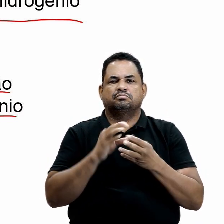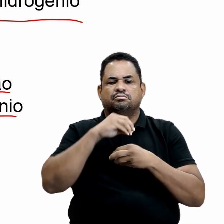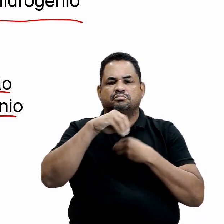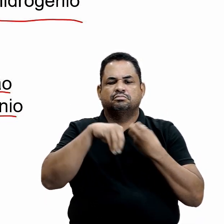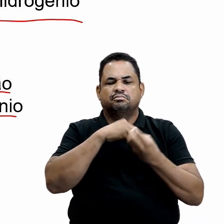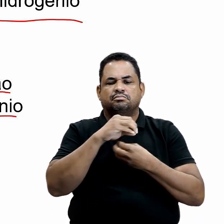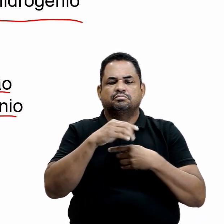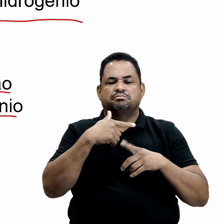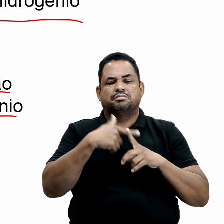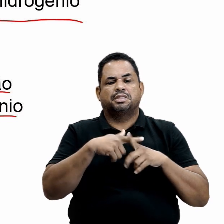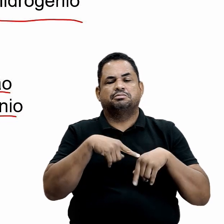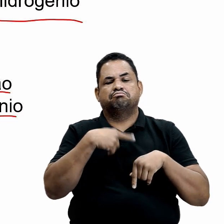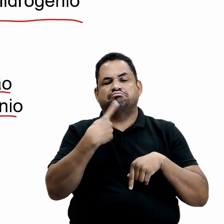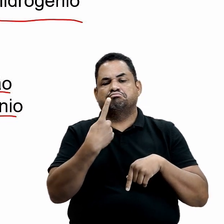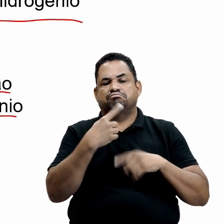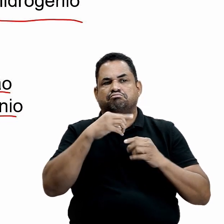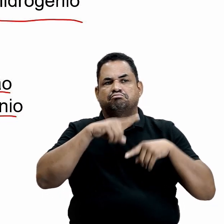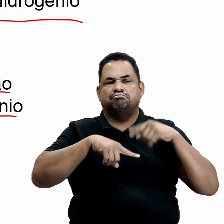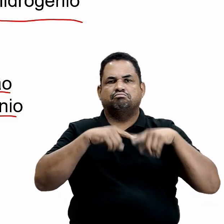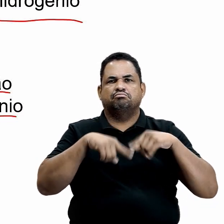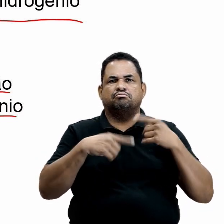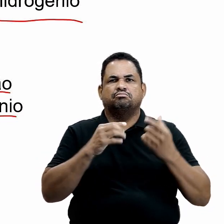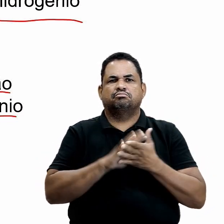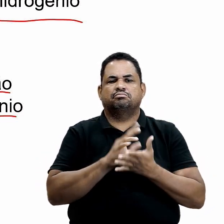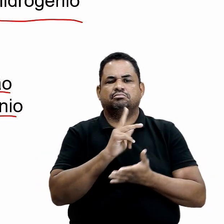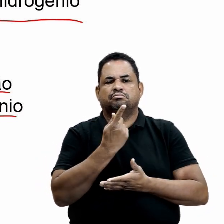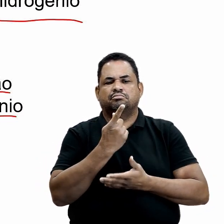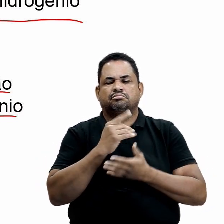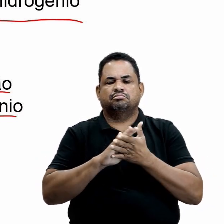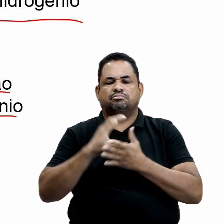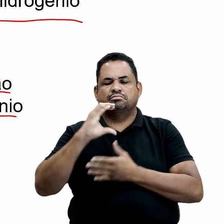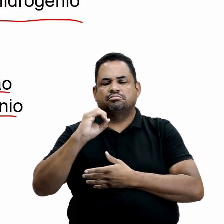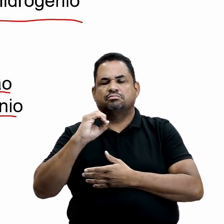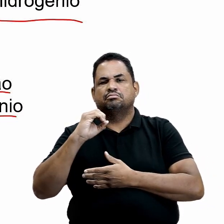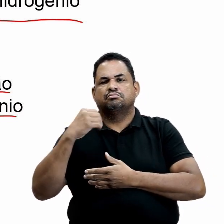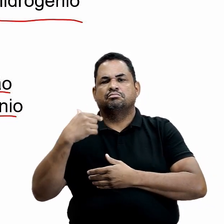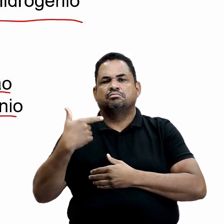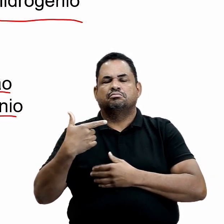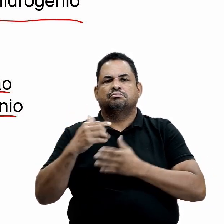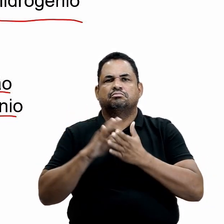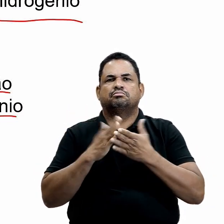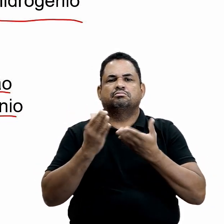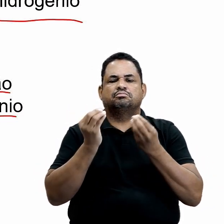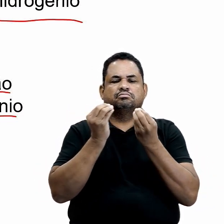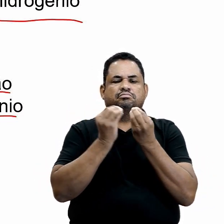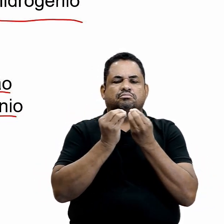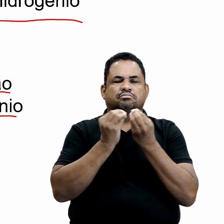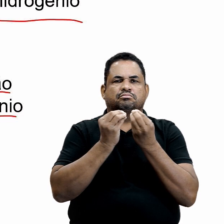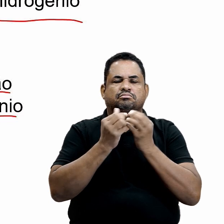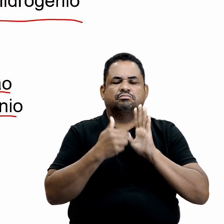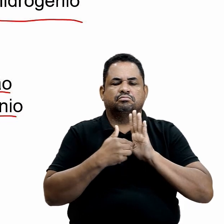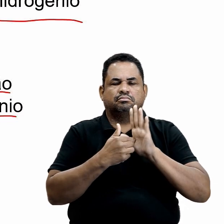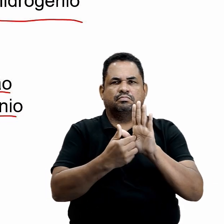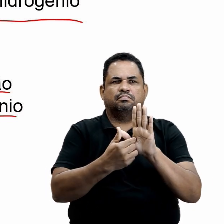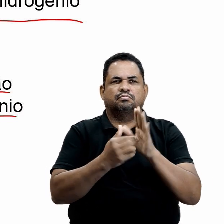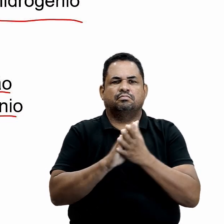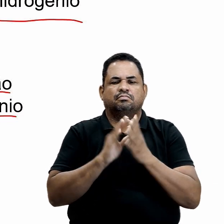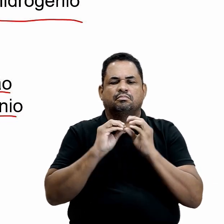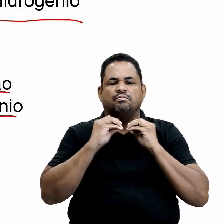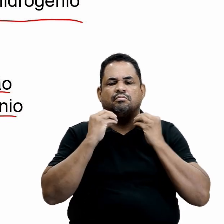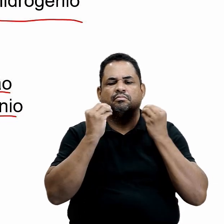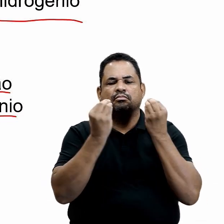E H2O, hidrogênio e oxigênio. Então, também são moléculas que representam substância